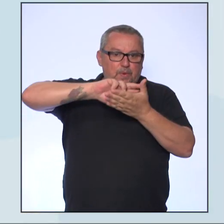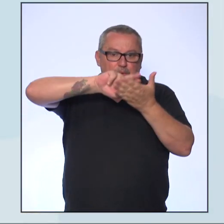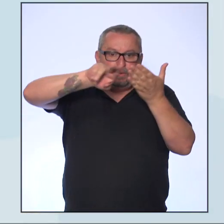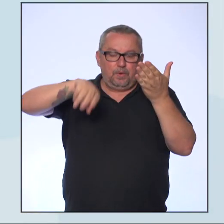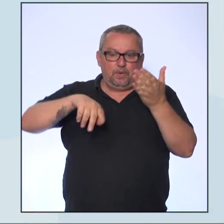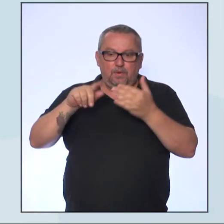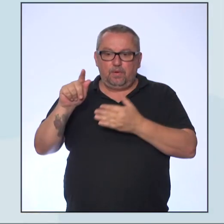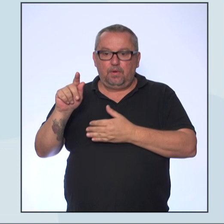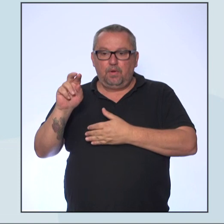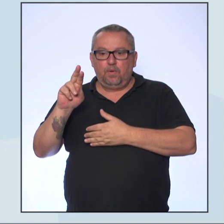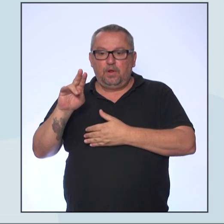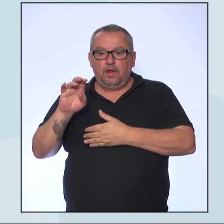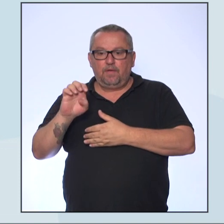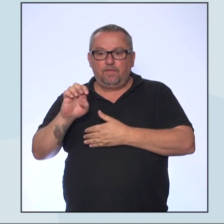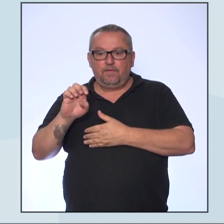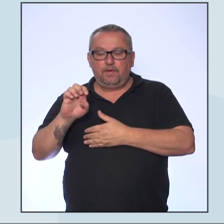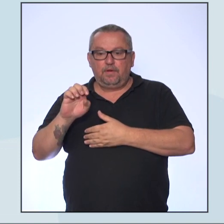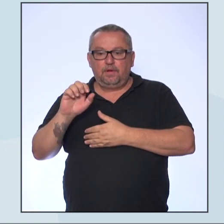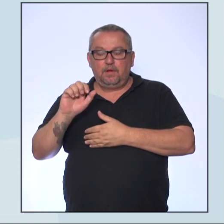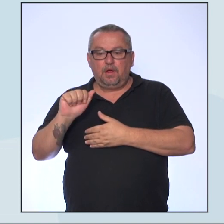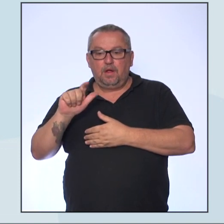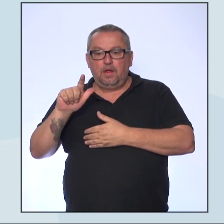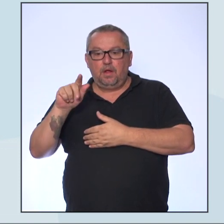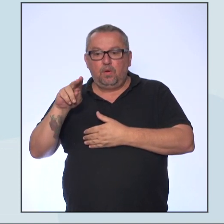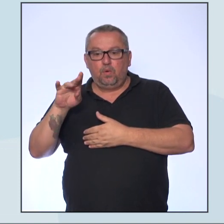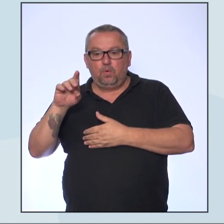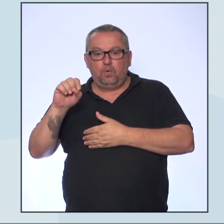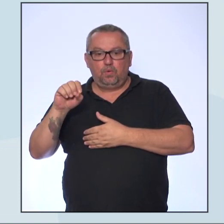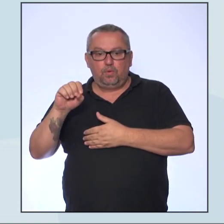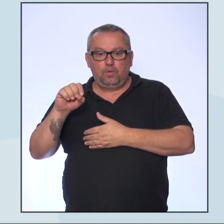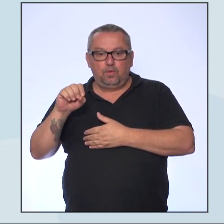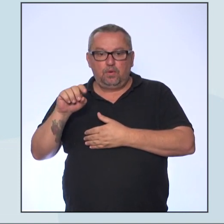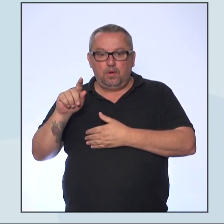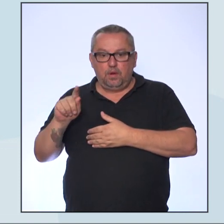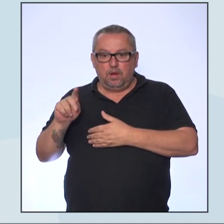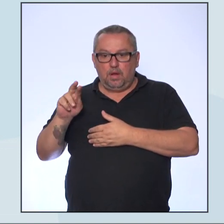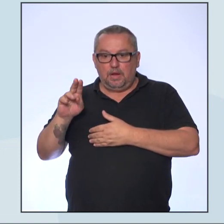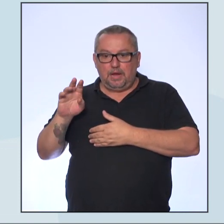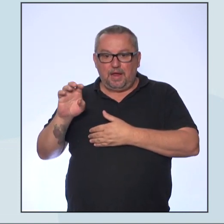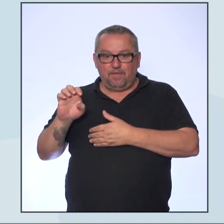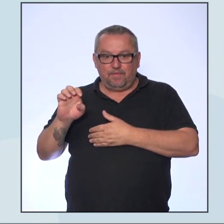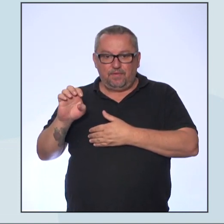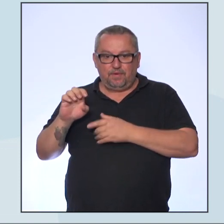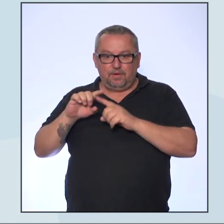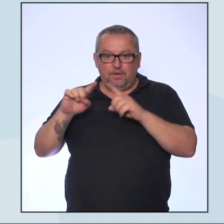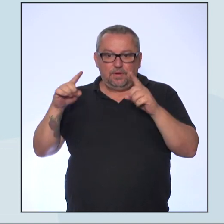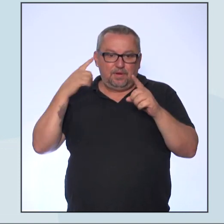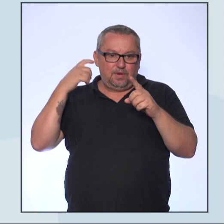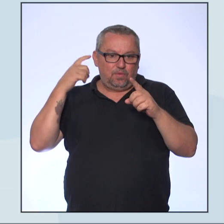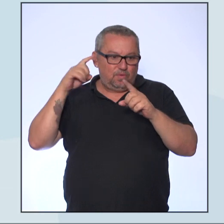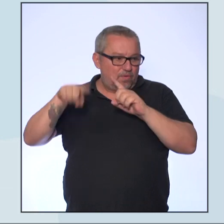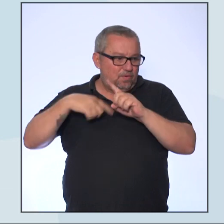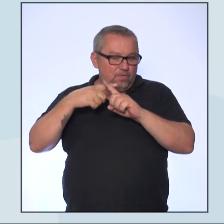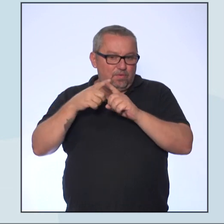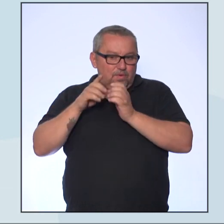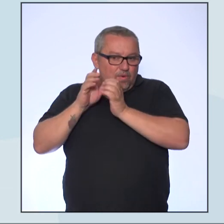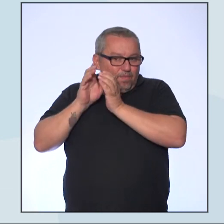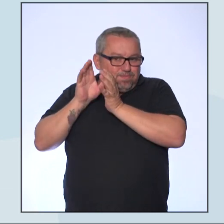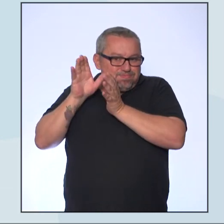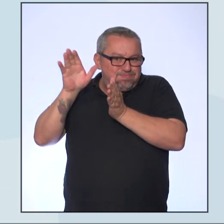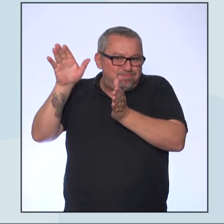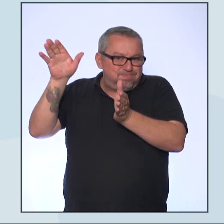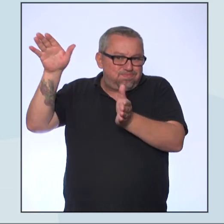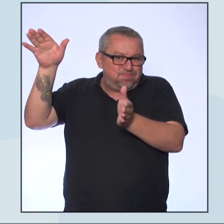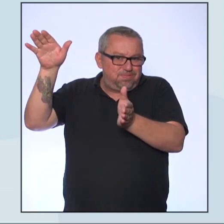do grave ao agudo. Grave. De forma bem simplificada, são aqueles sons mais grossos.